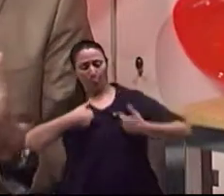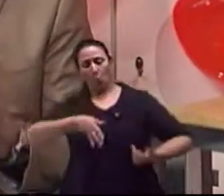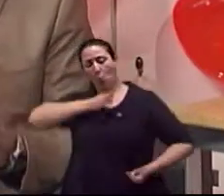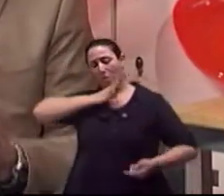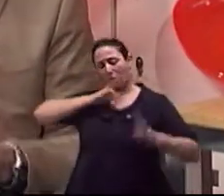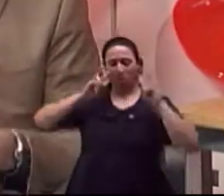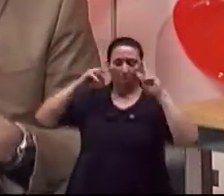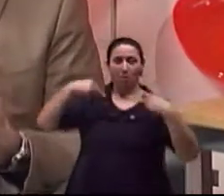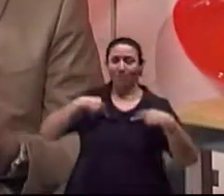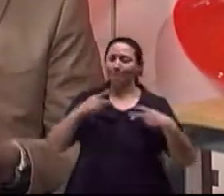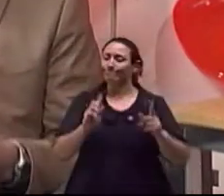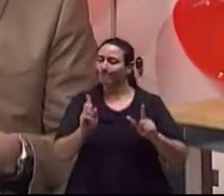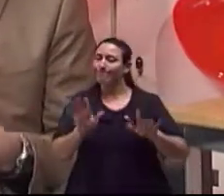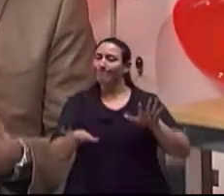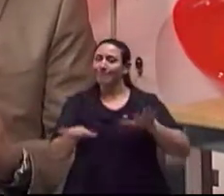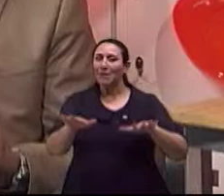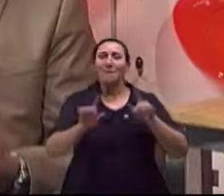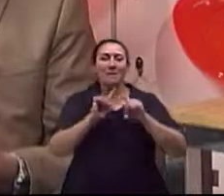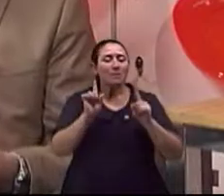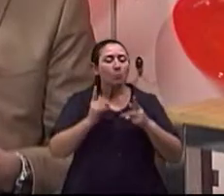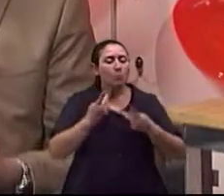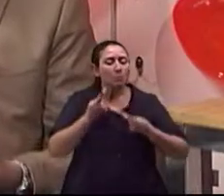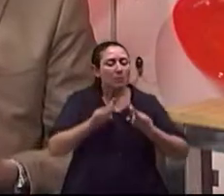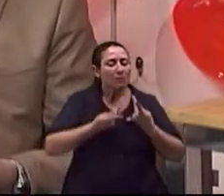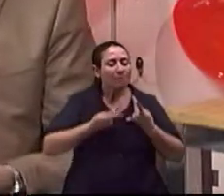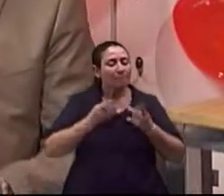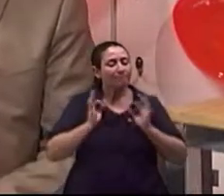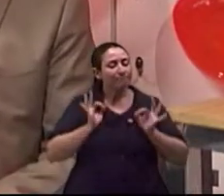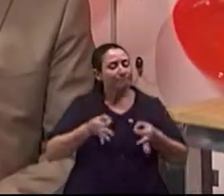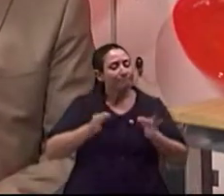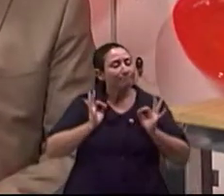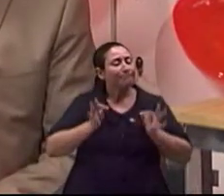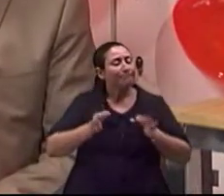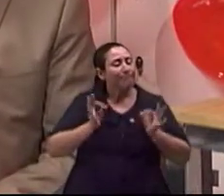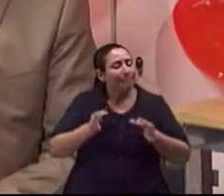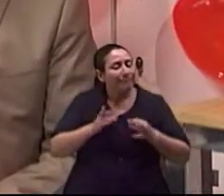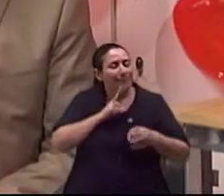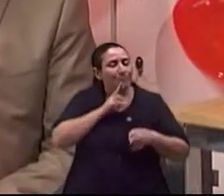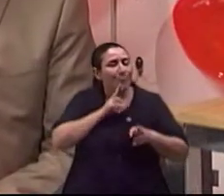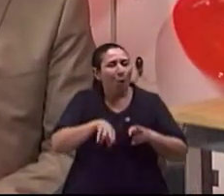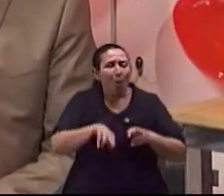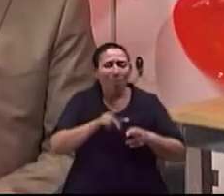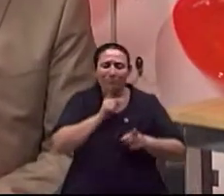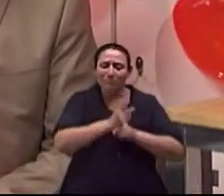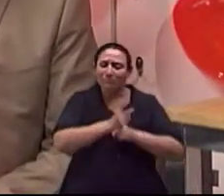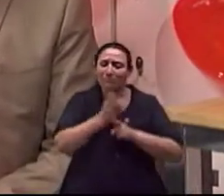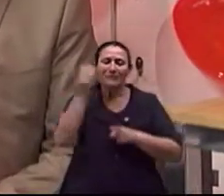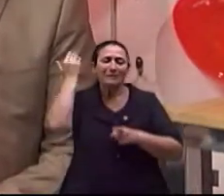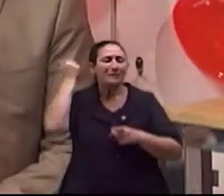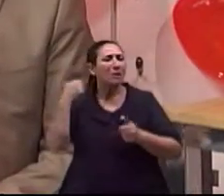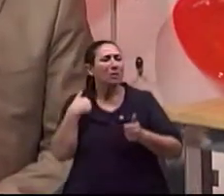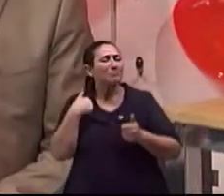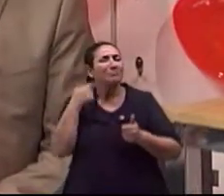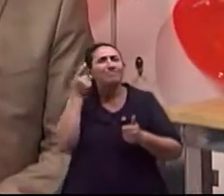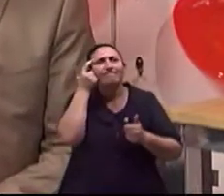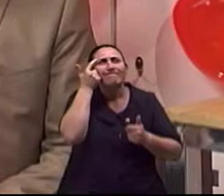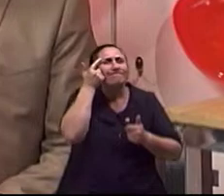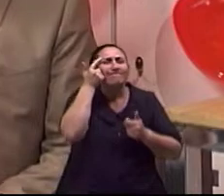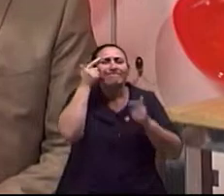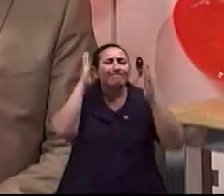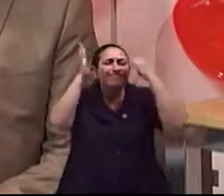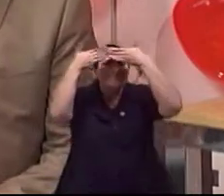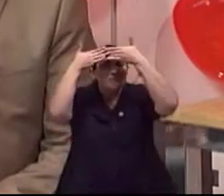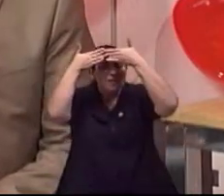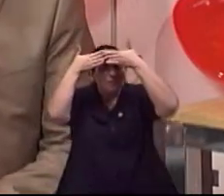quando estamos nessa busca aos poucos nós vamos crescendo e conseguindo encontrar respostas muito interessantes para as nossas dúvidas que abrem espaço para